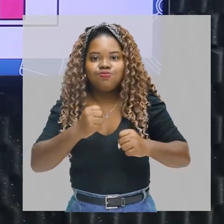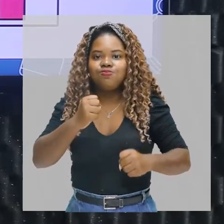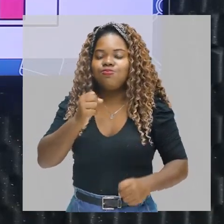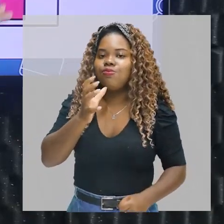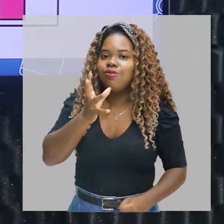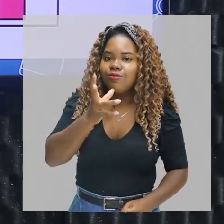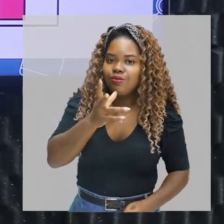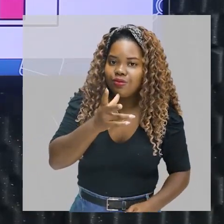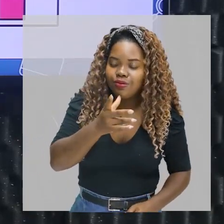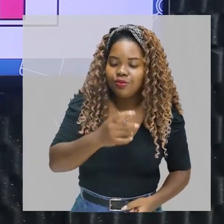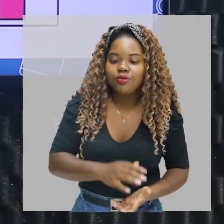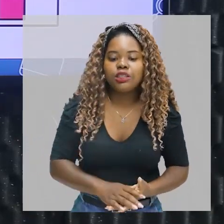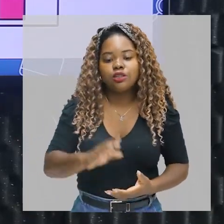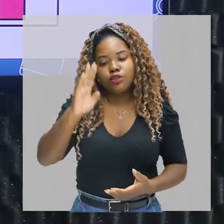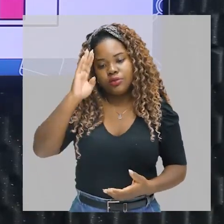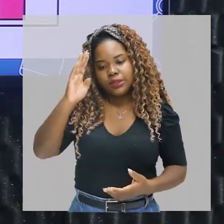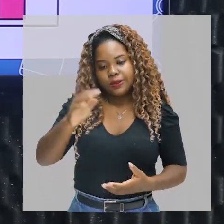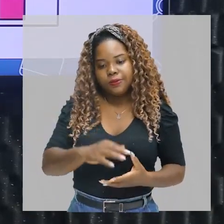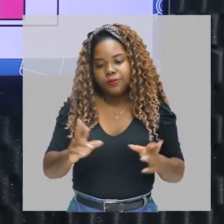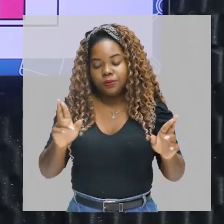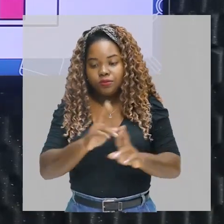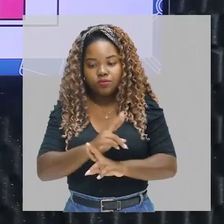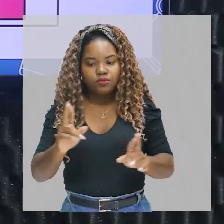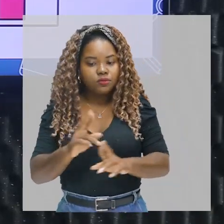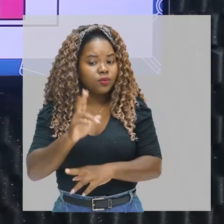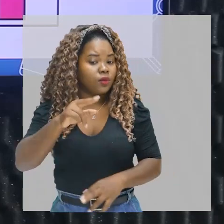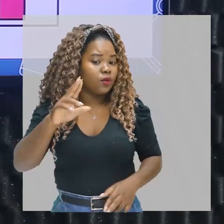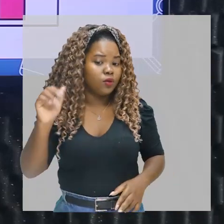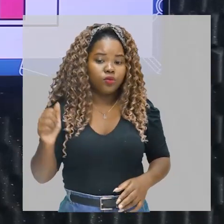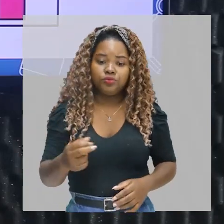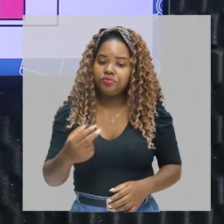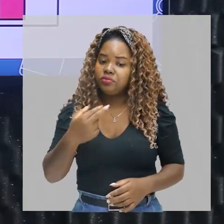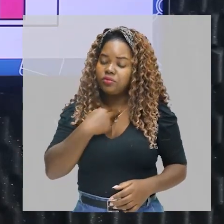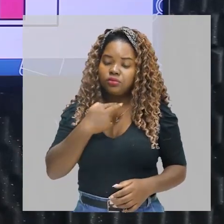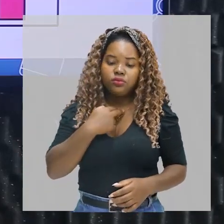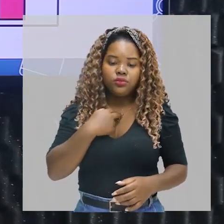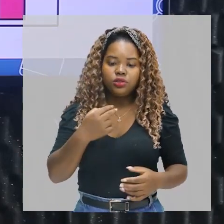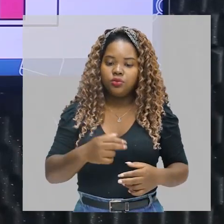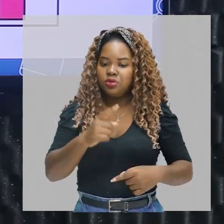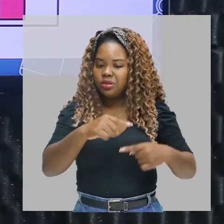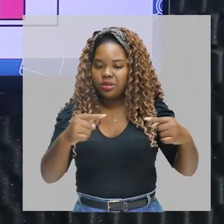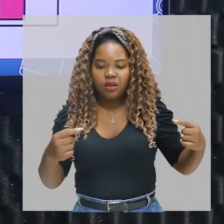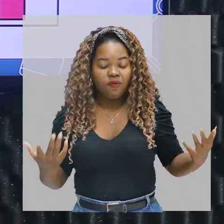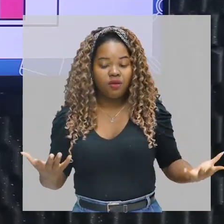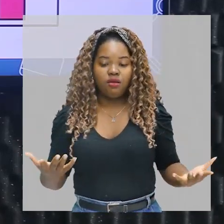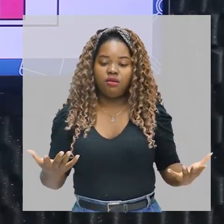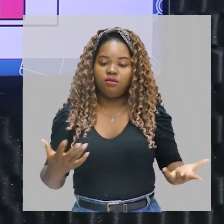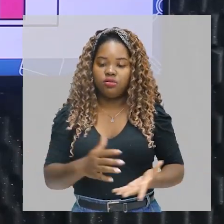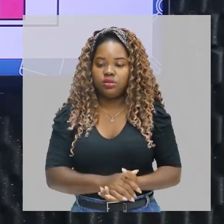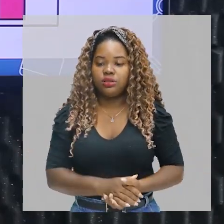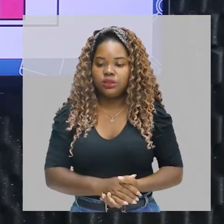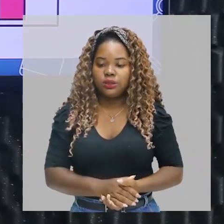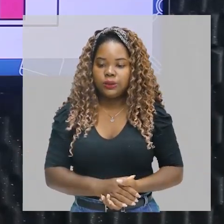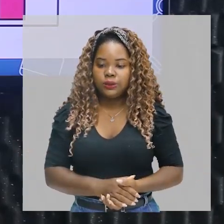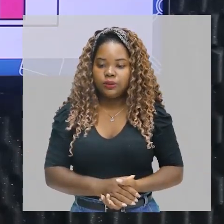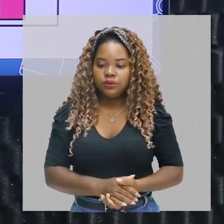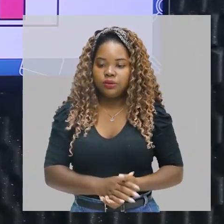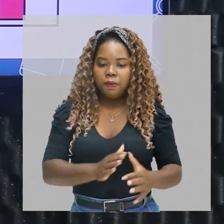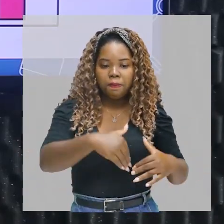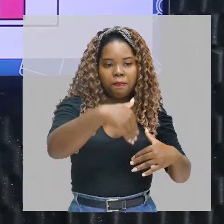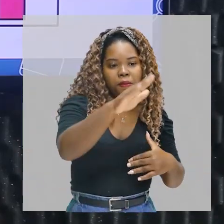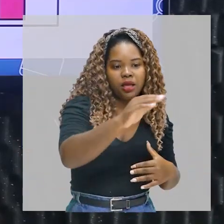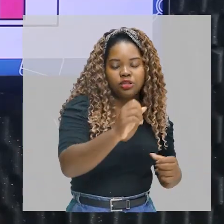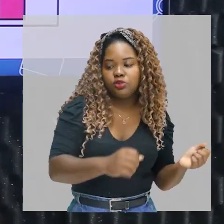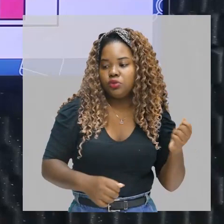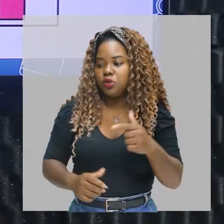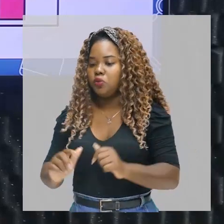ó, eles estão... eu não posso nunca mexer nessas duas variantes ao mesmo tempo. Pegar um treino, jogar mais volume e jogar